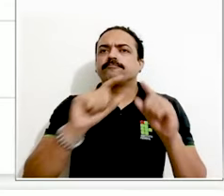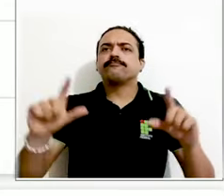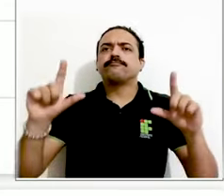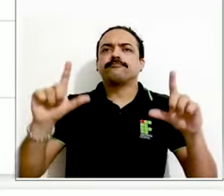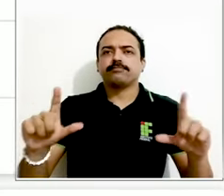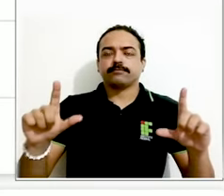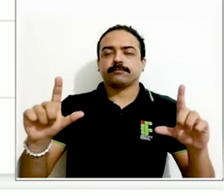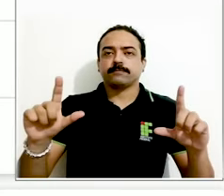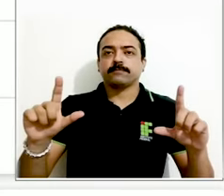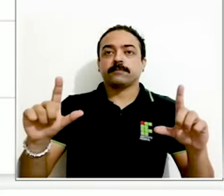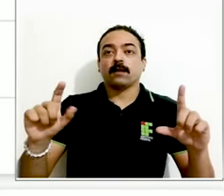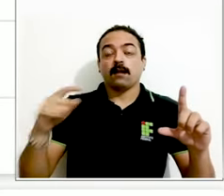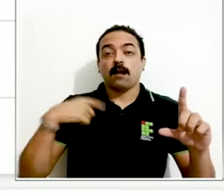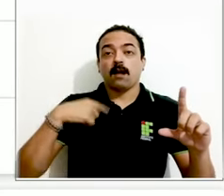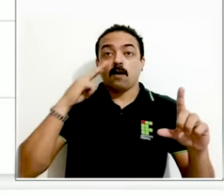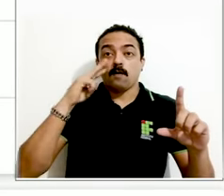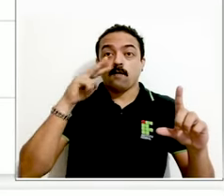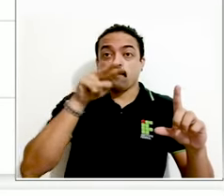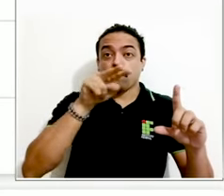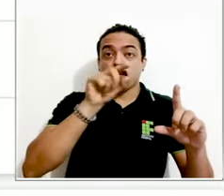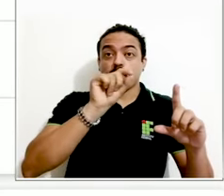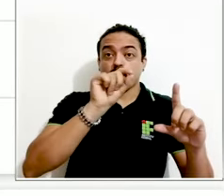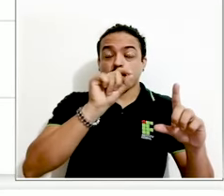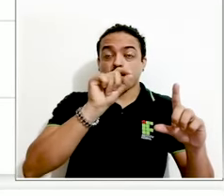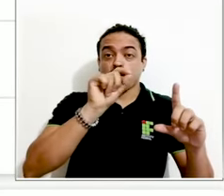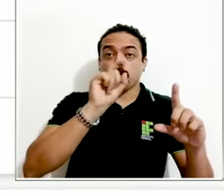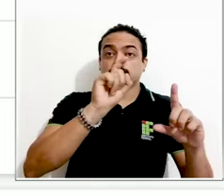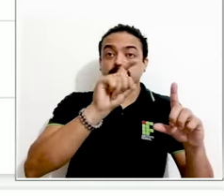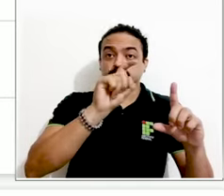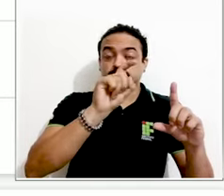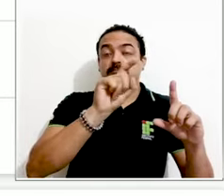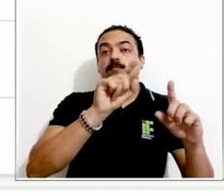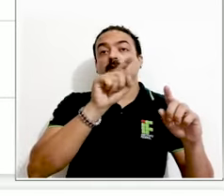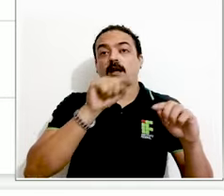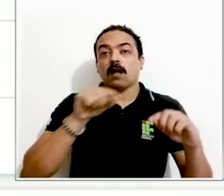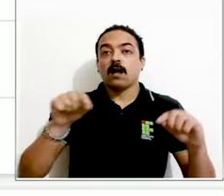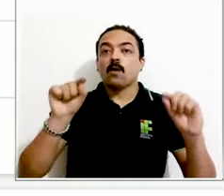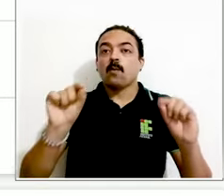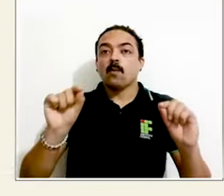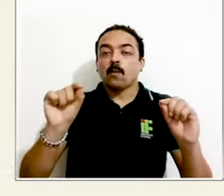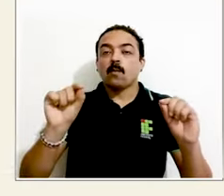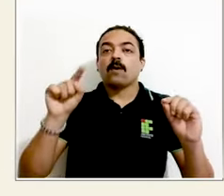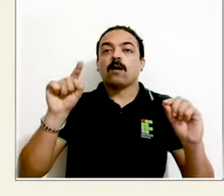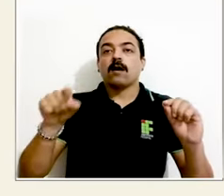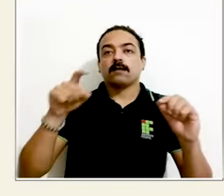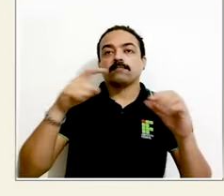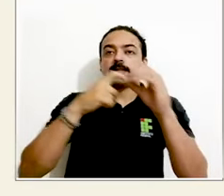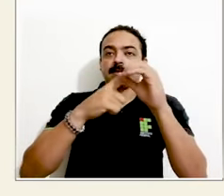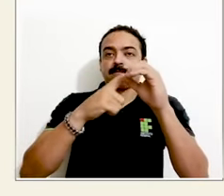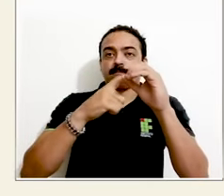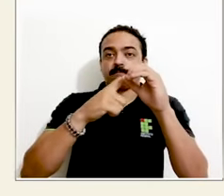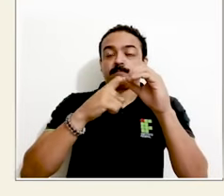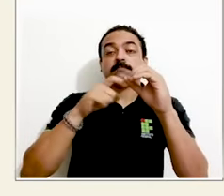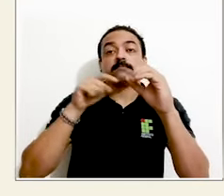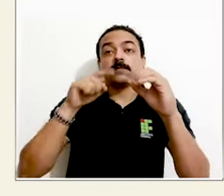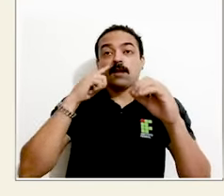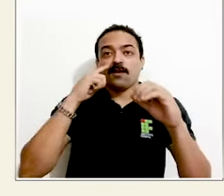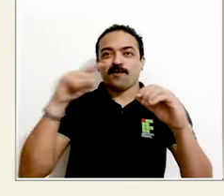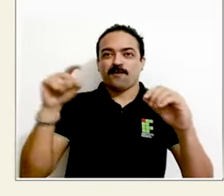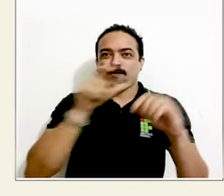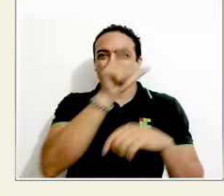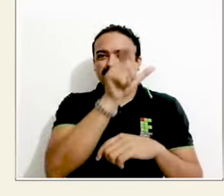o primeiro resultado já vai recortar para você o que acadêmico basta clicar nele a gente vai ser redirecionado